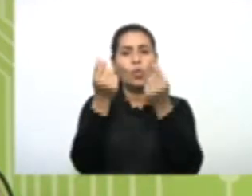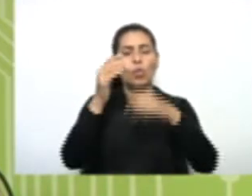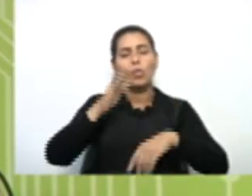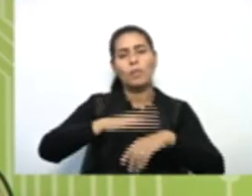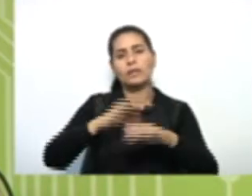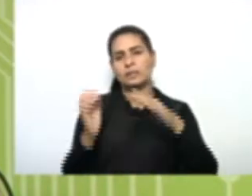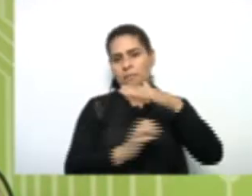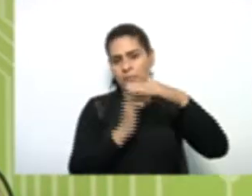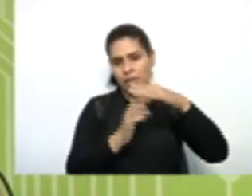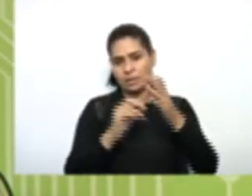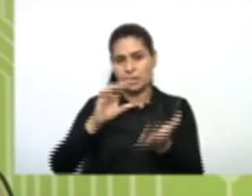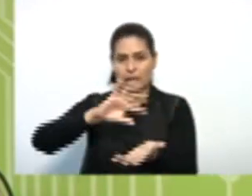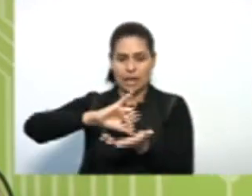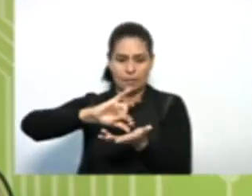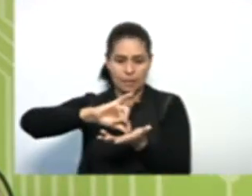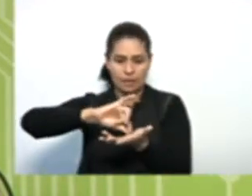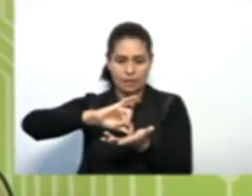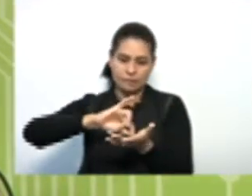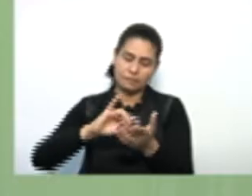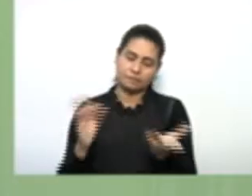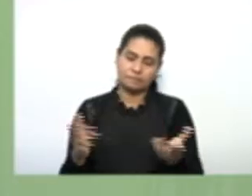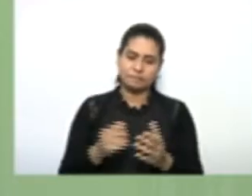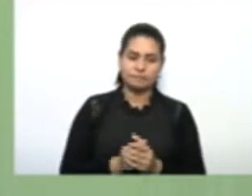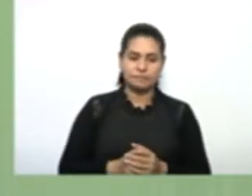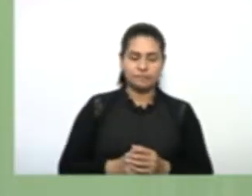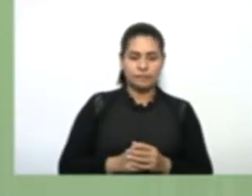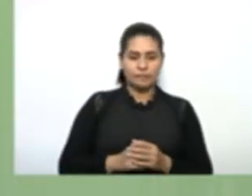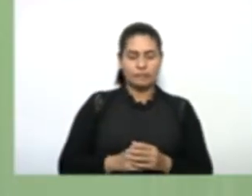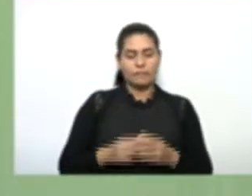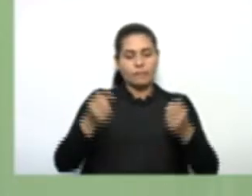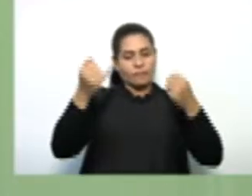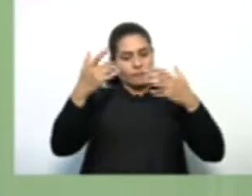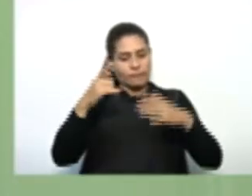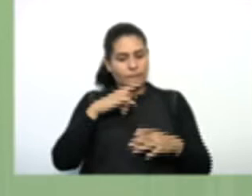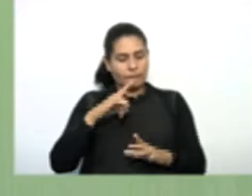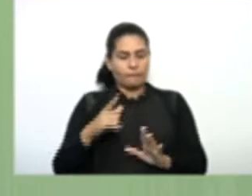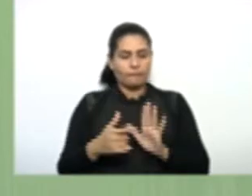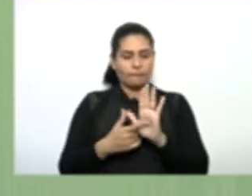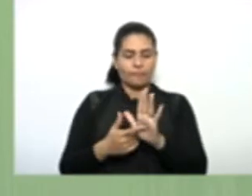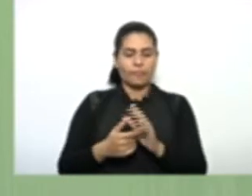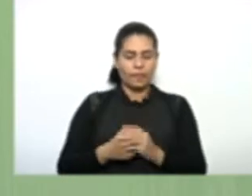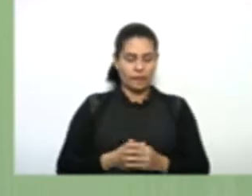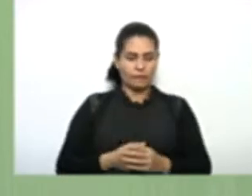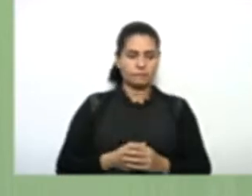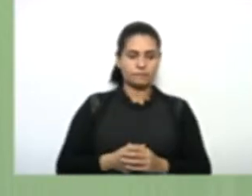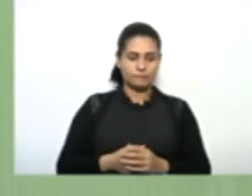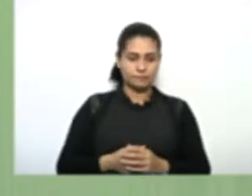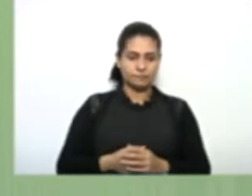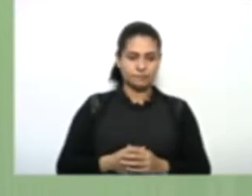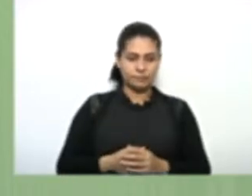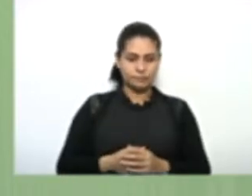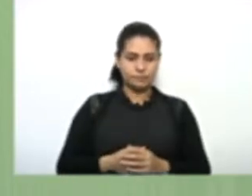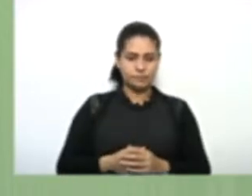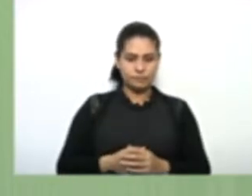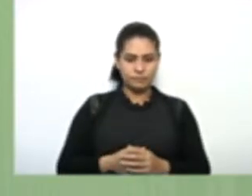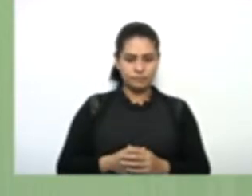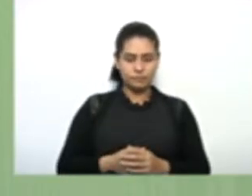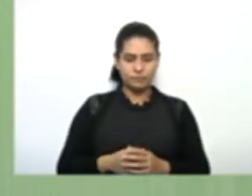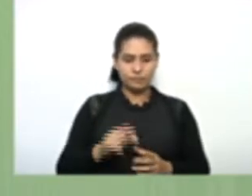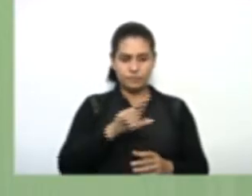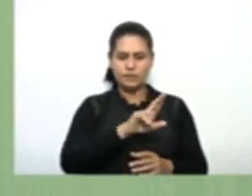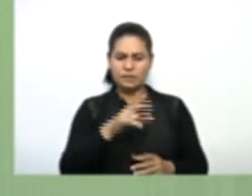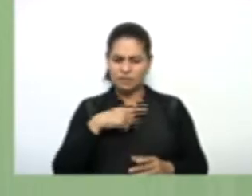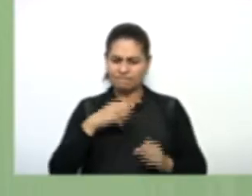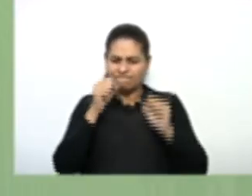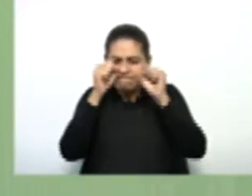as empresas capitalistas. Falando um pouquinho mais, vamos ver aqui que o poder de mando na empresa